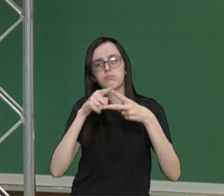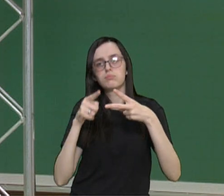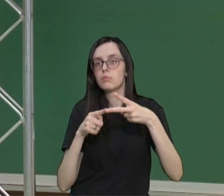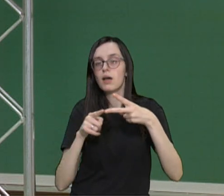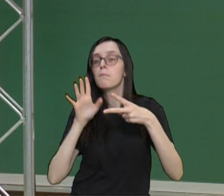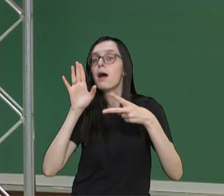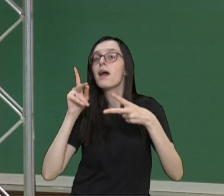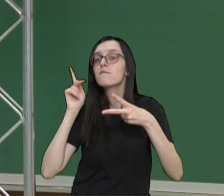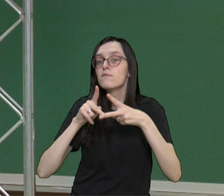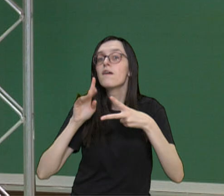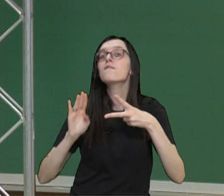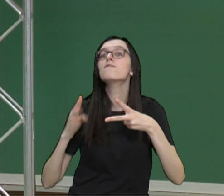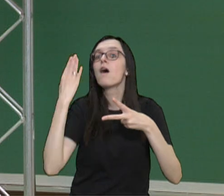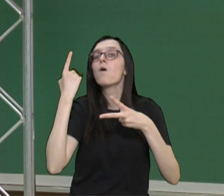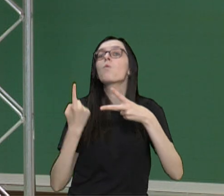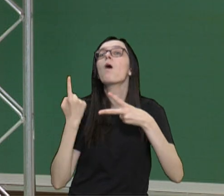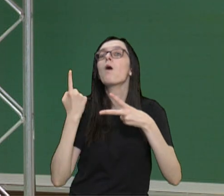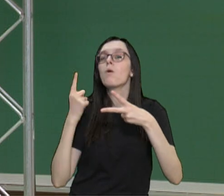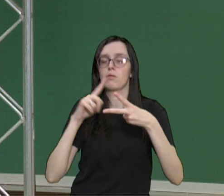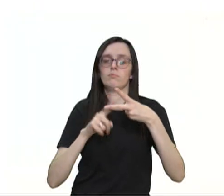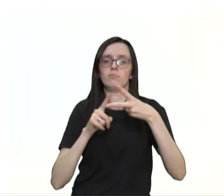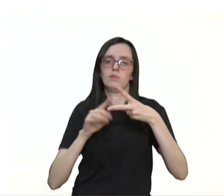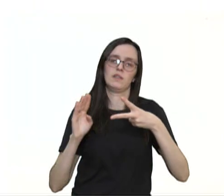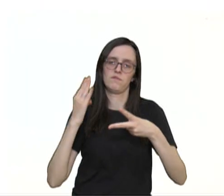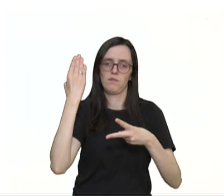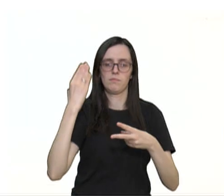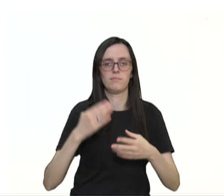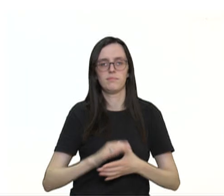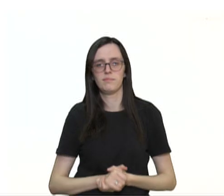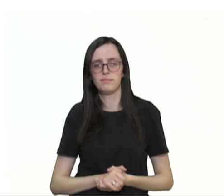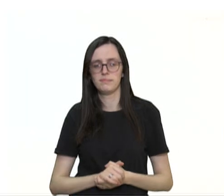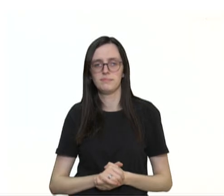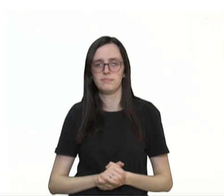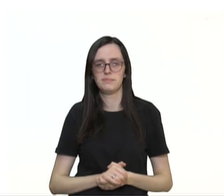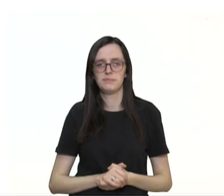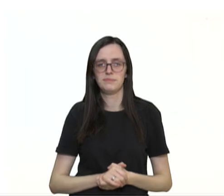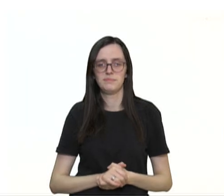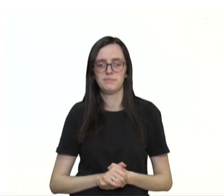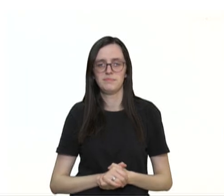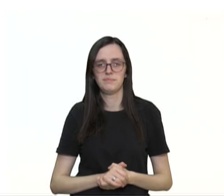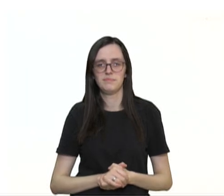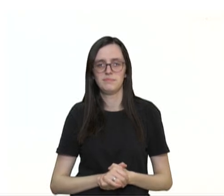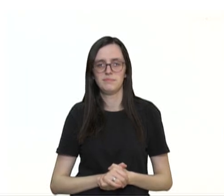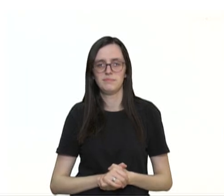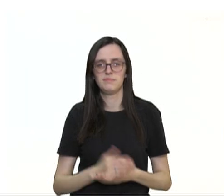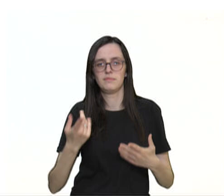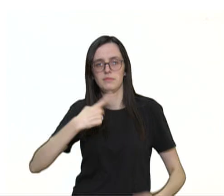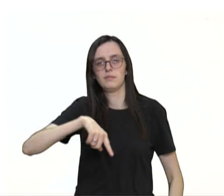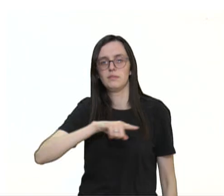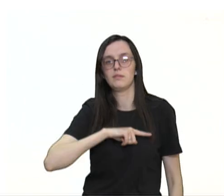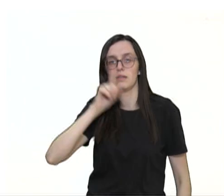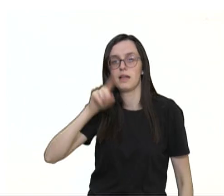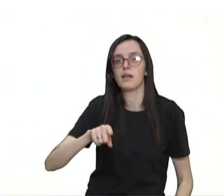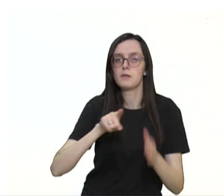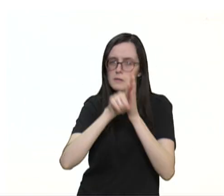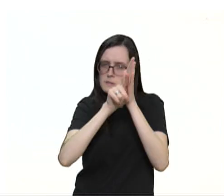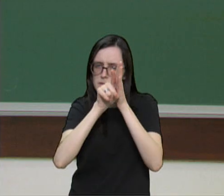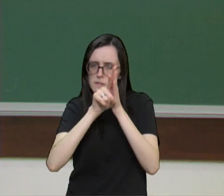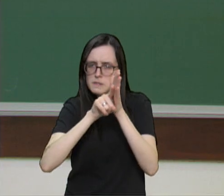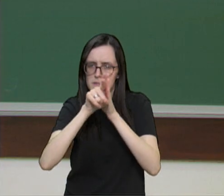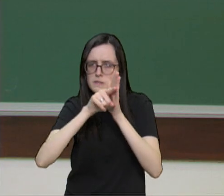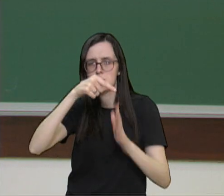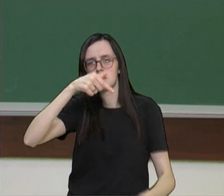está falsa? A letra B, né, pessoal? Bem fácil. Agora a gente vai pro quiz. O quiz